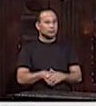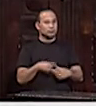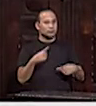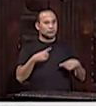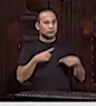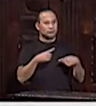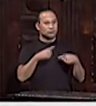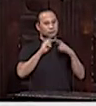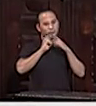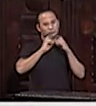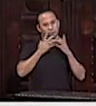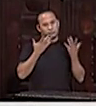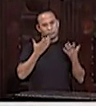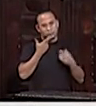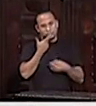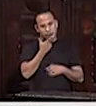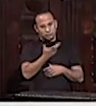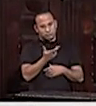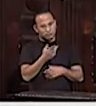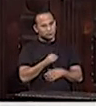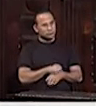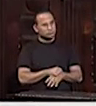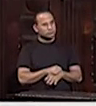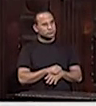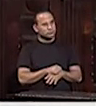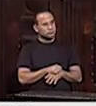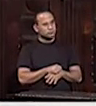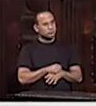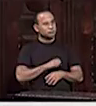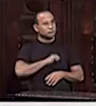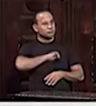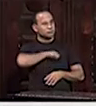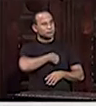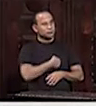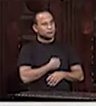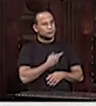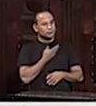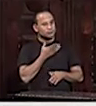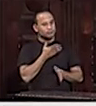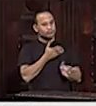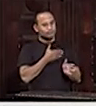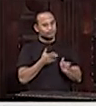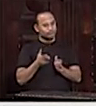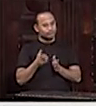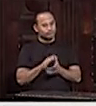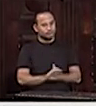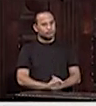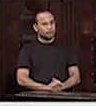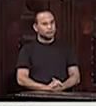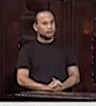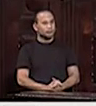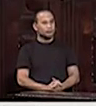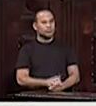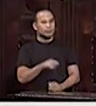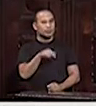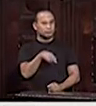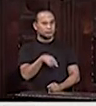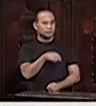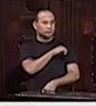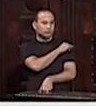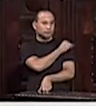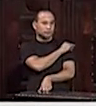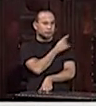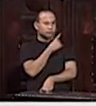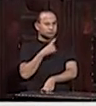debate de se rever as isenções fiscais, nem que fosse parcialmente. Aqui, no caso do Rio de Janeiro, a gente